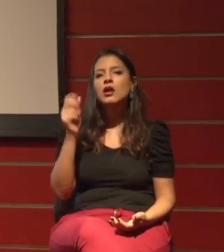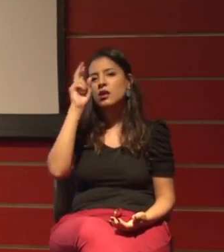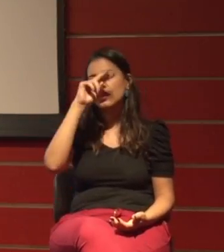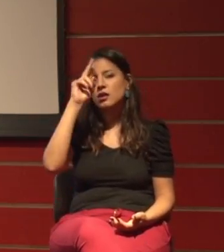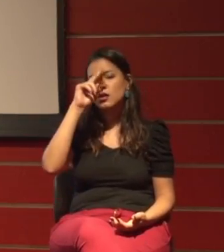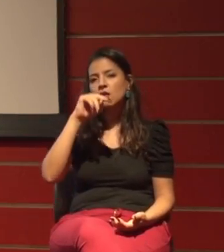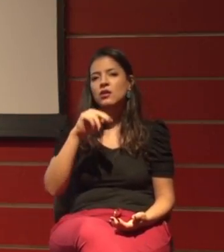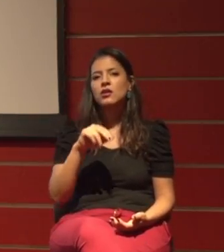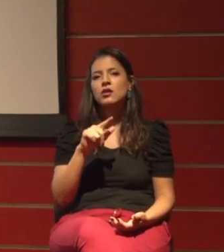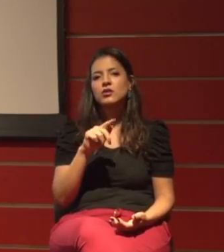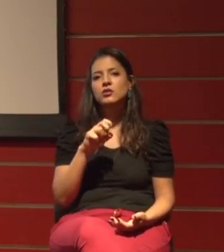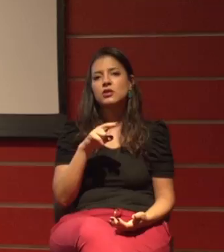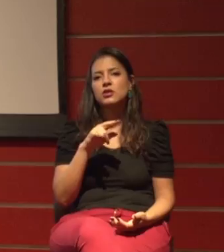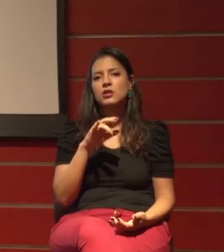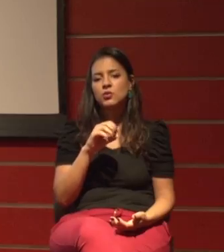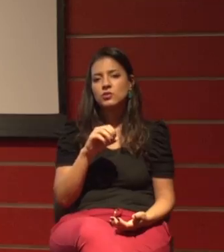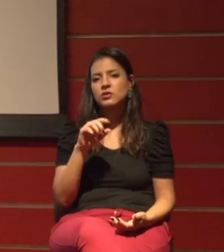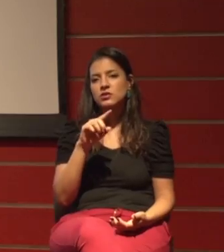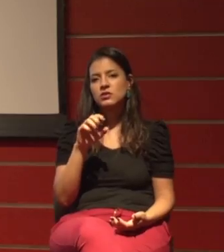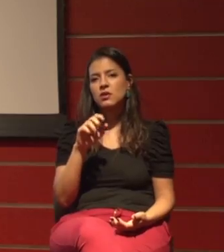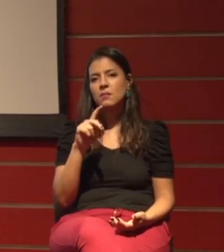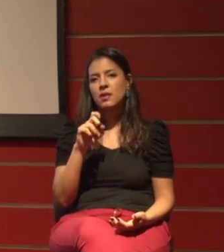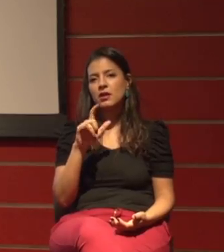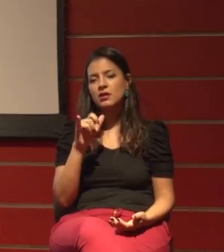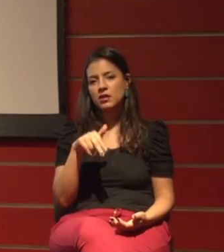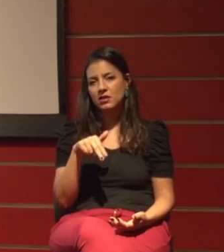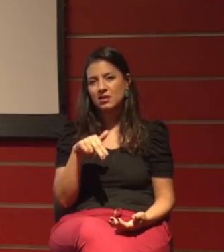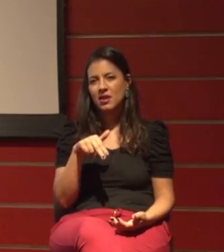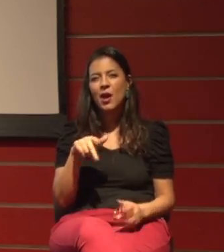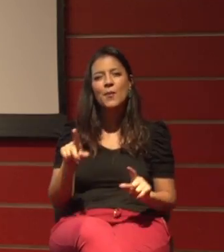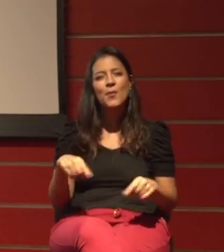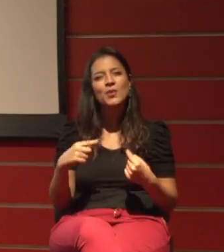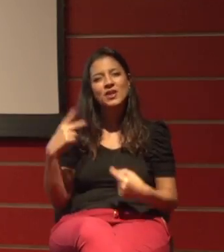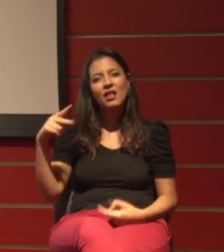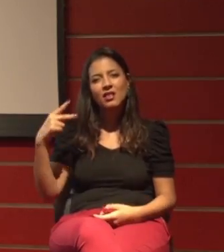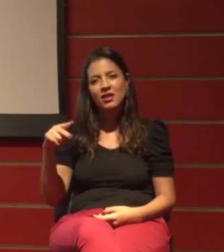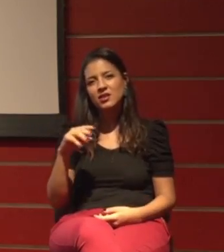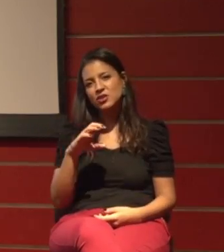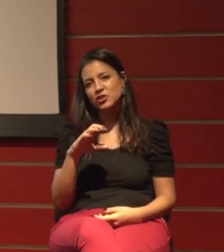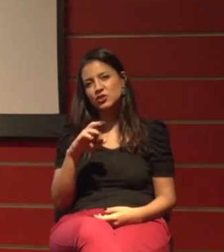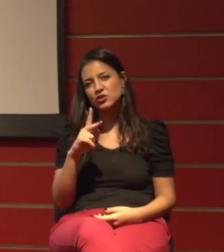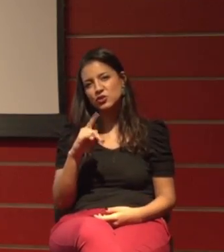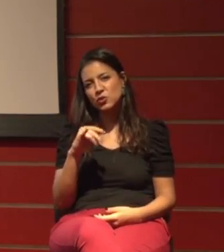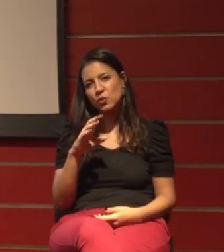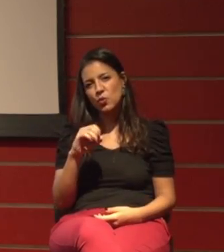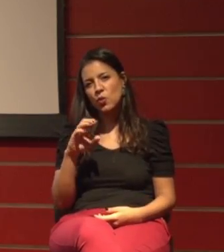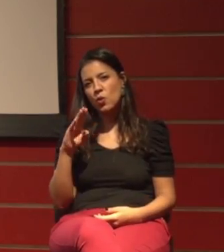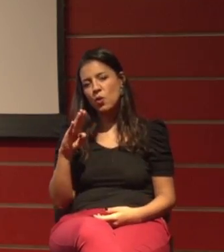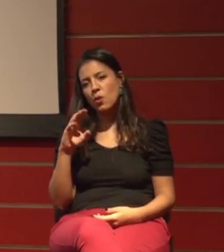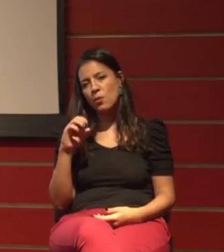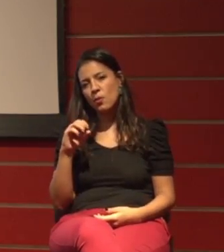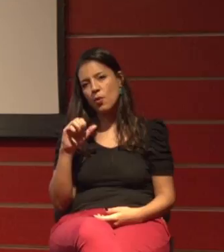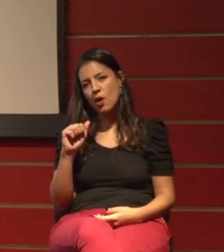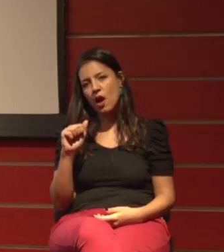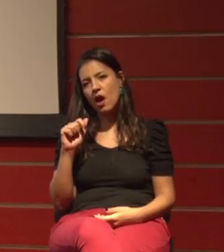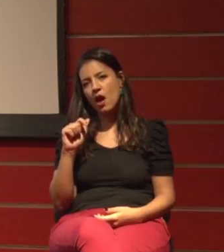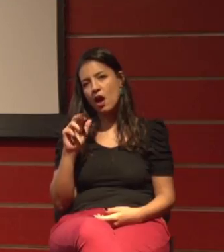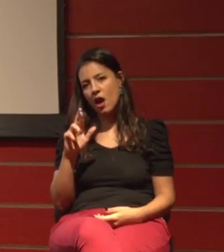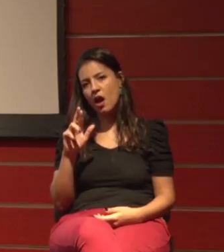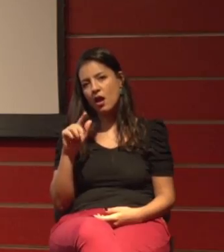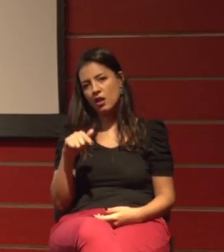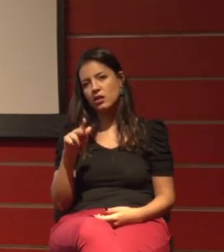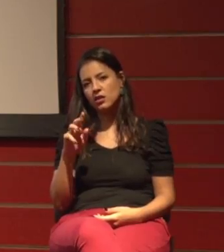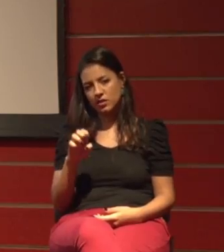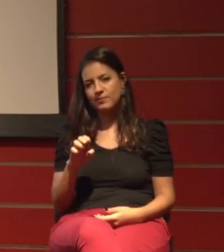Geni o Zepelim da música do Chico Buarque né Vocês lembram que era eh a gen vem o o o a